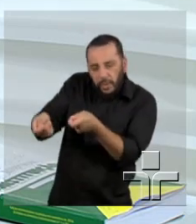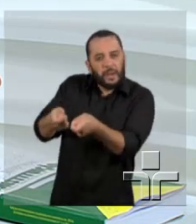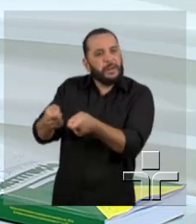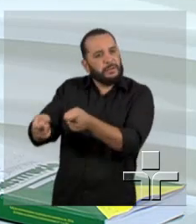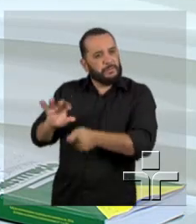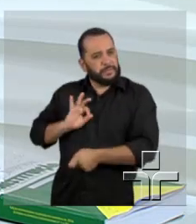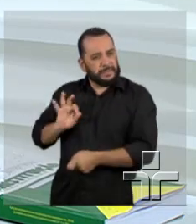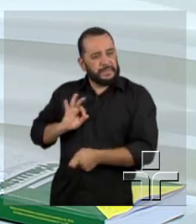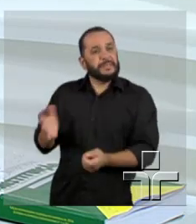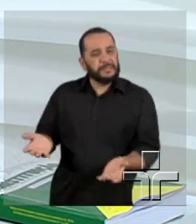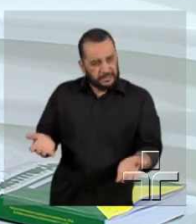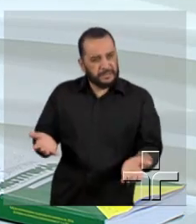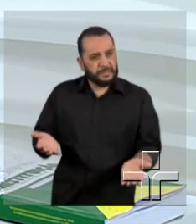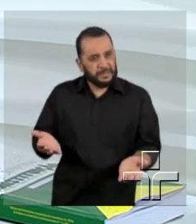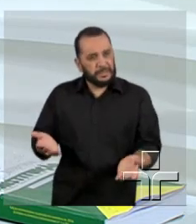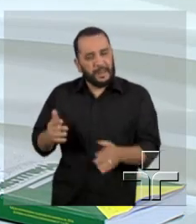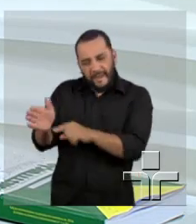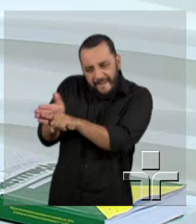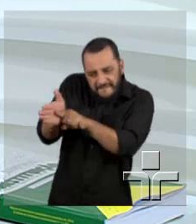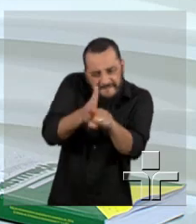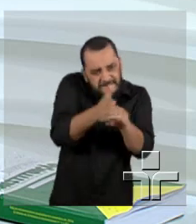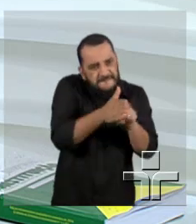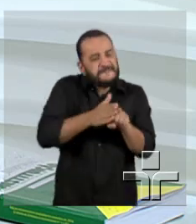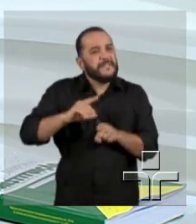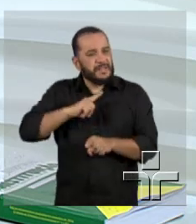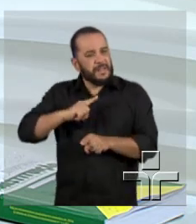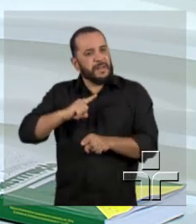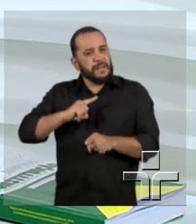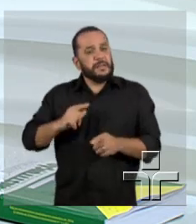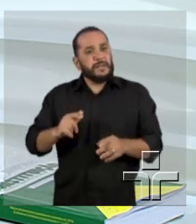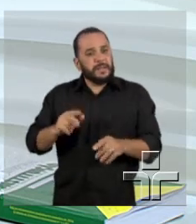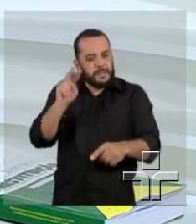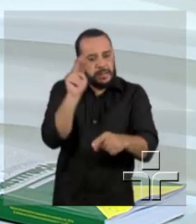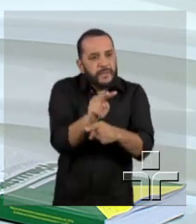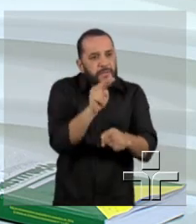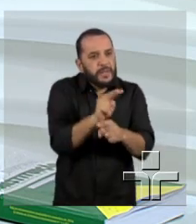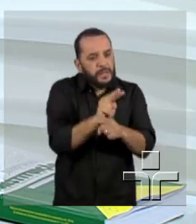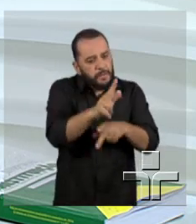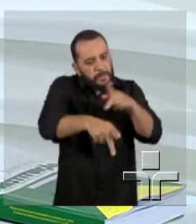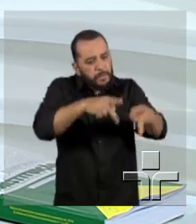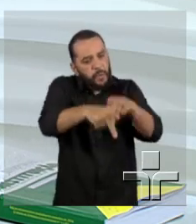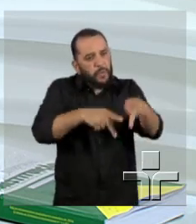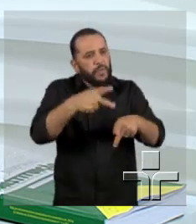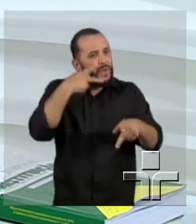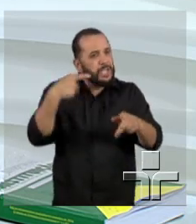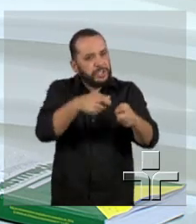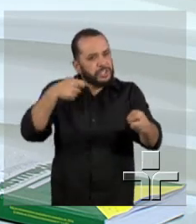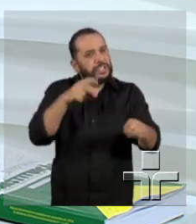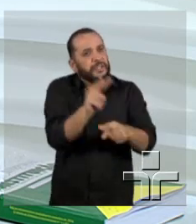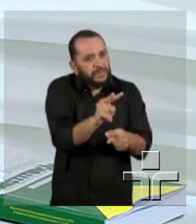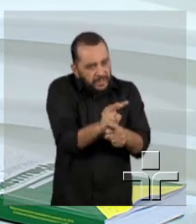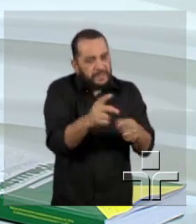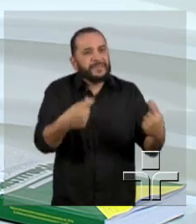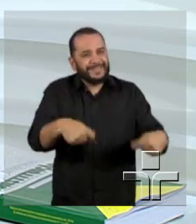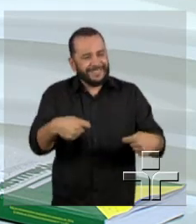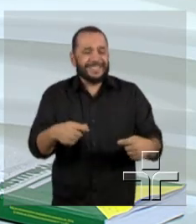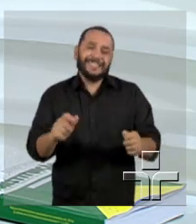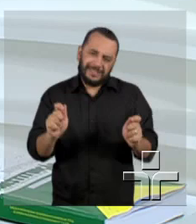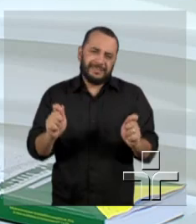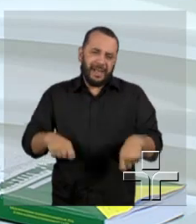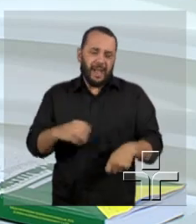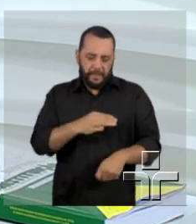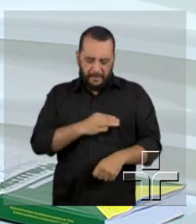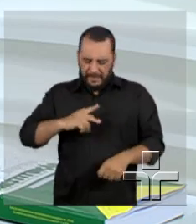medidas, diligências, né, investigatórias, defender as populações indígenas. Impressionante o rol, né, mulher,